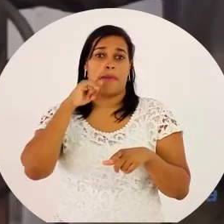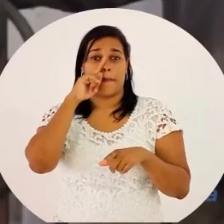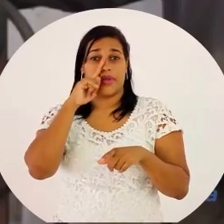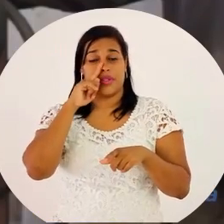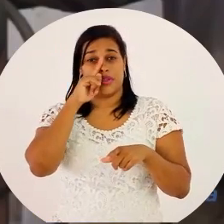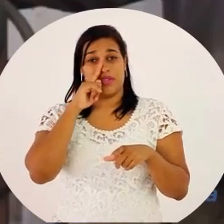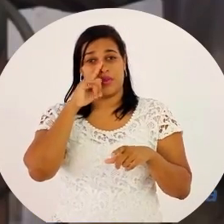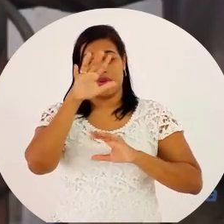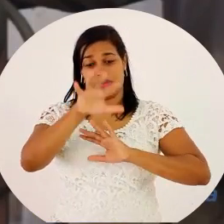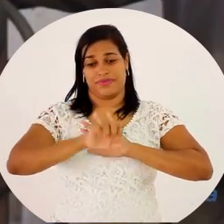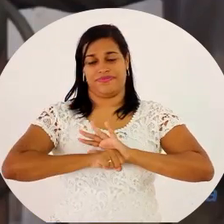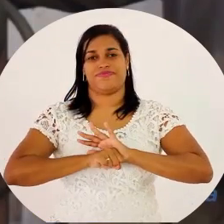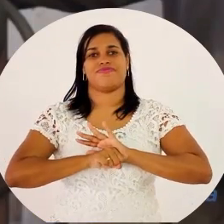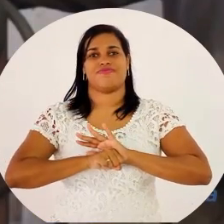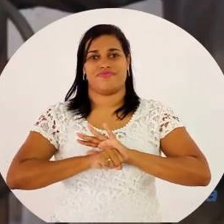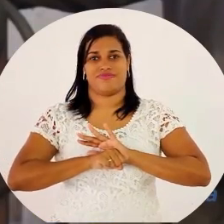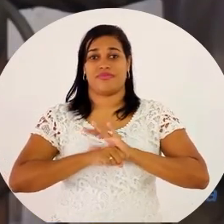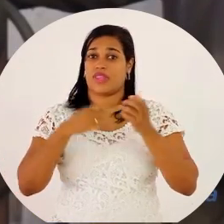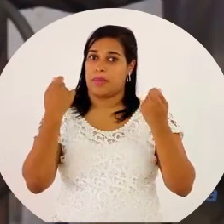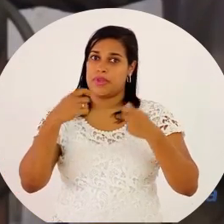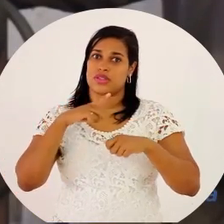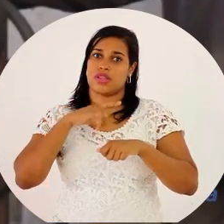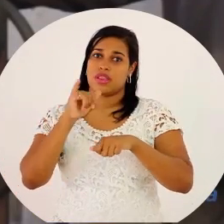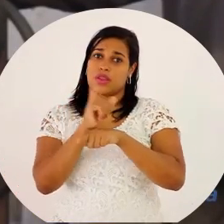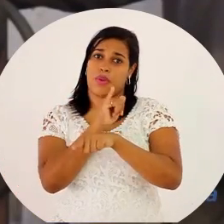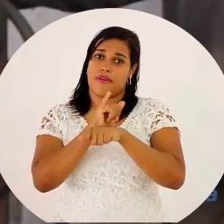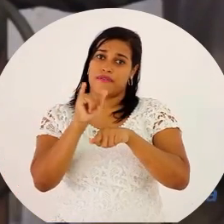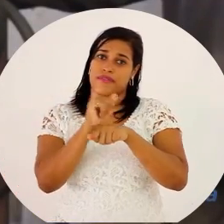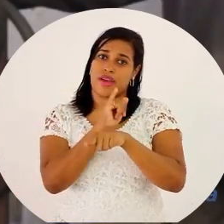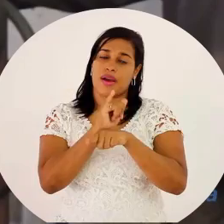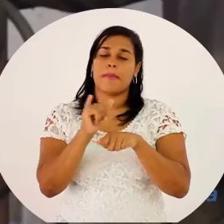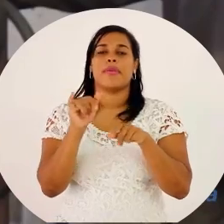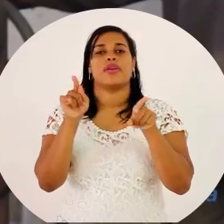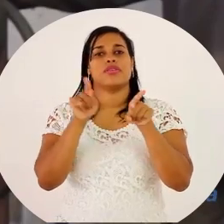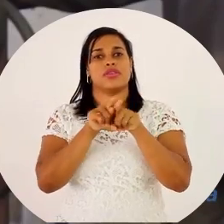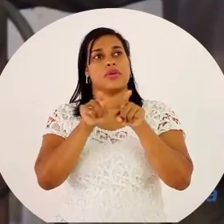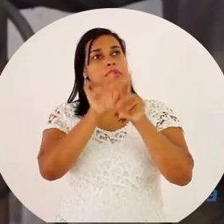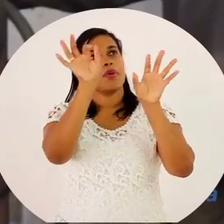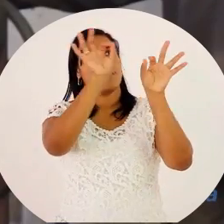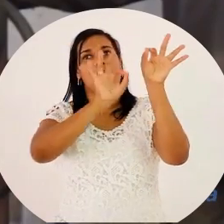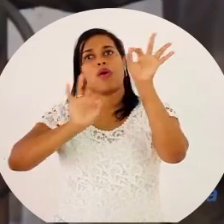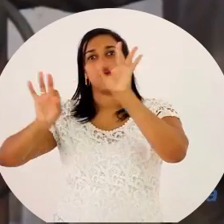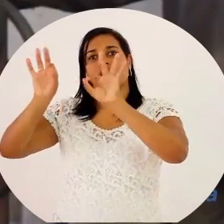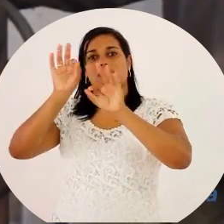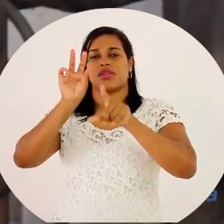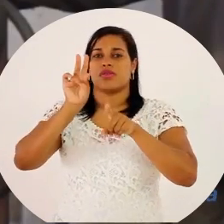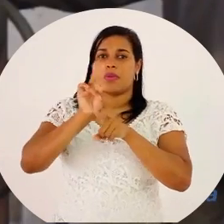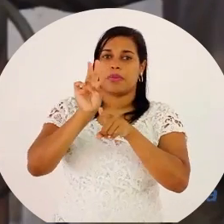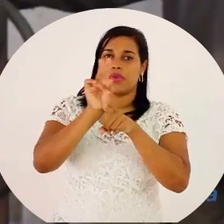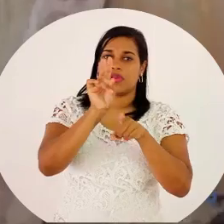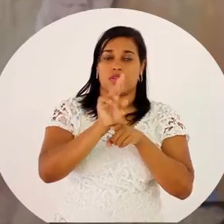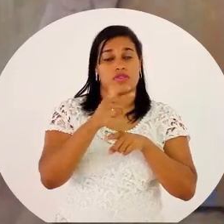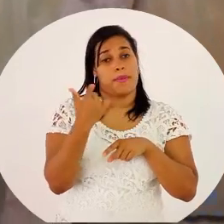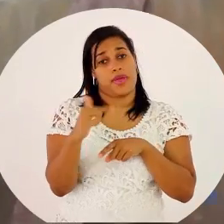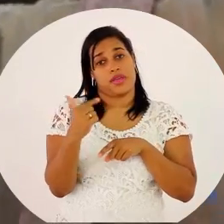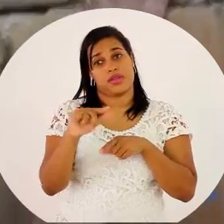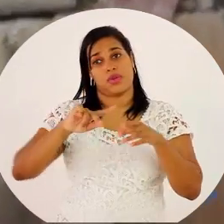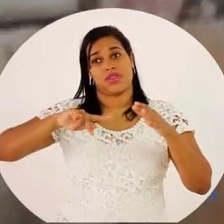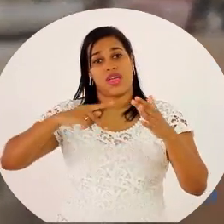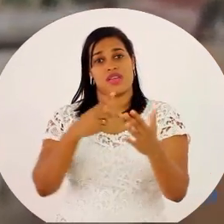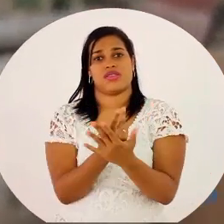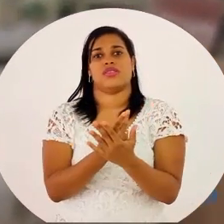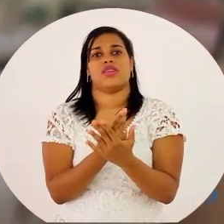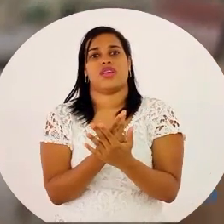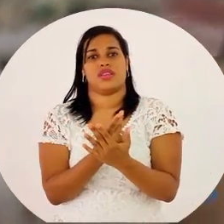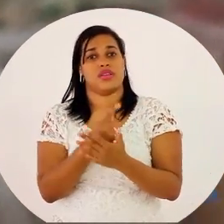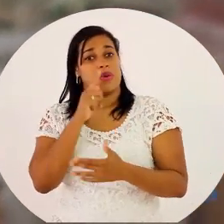por isso que é necessário que você tenha um aterramento adequado, que você tenha toda a instalação protegida para que não haja esse acidente. Risco de queda